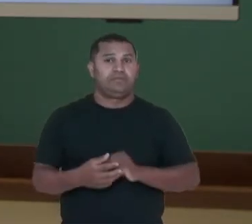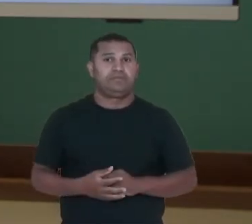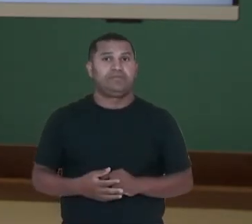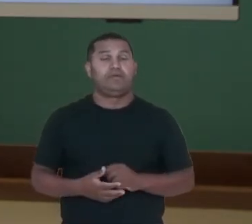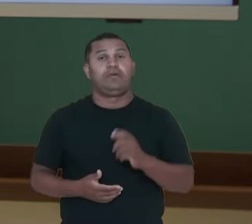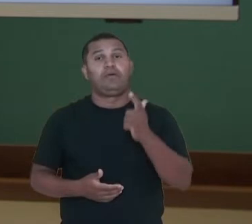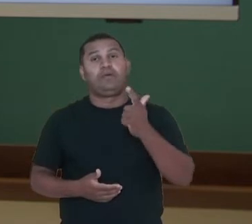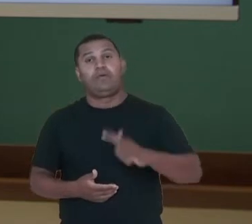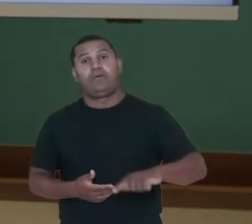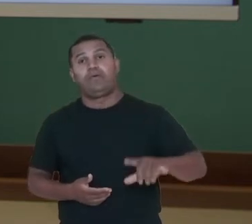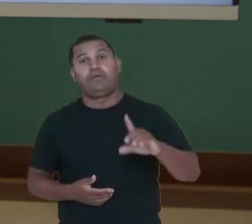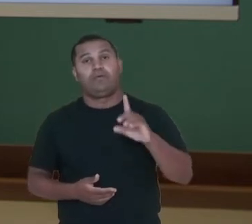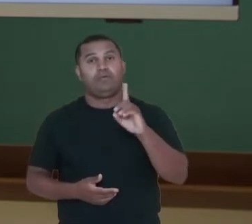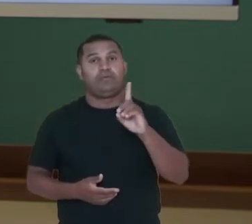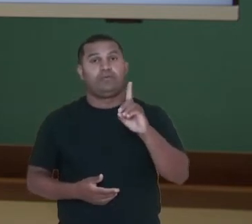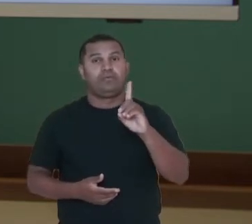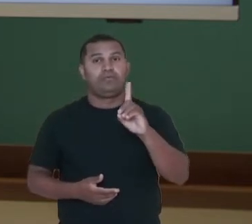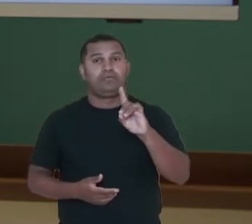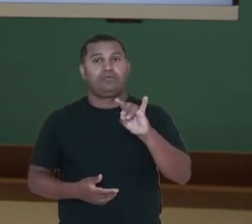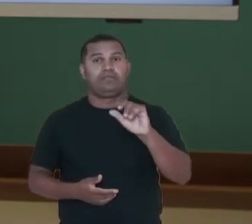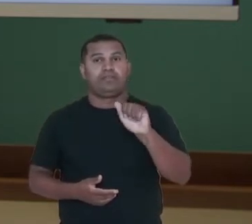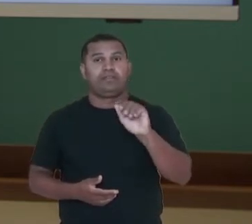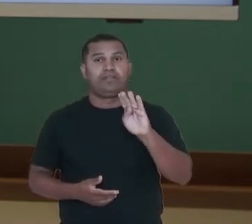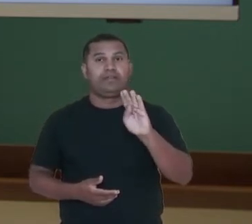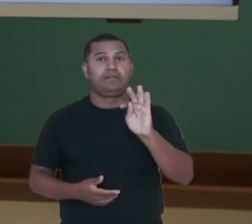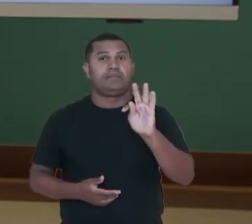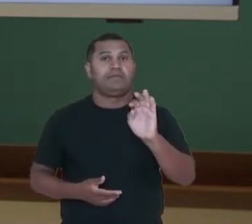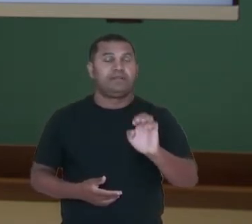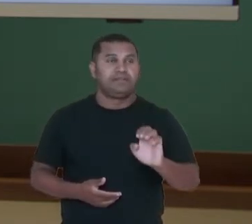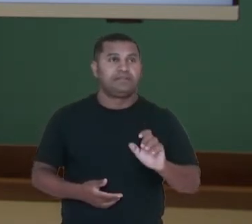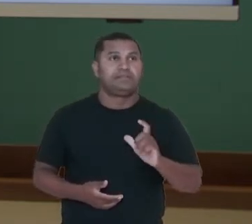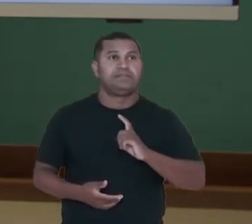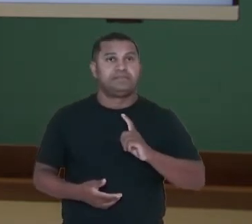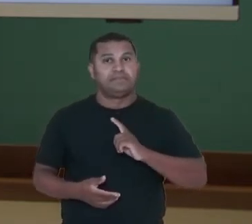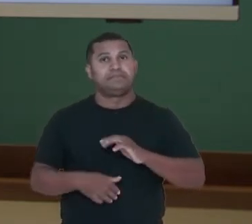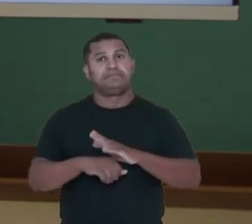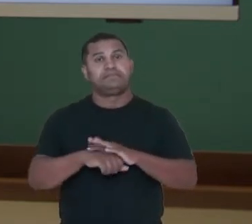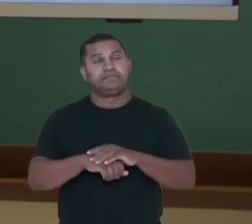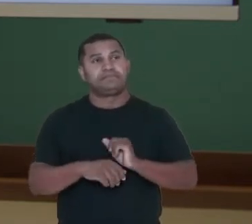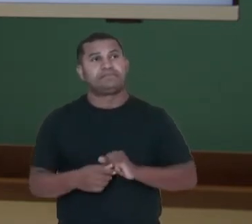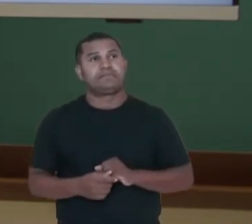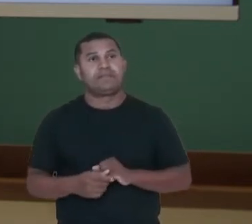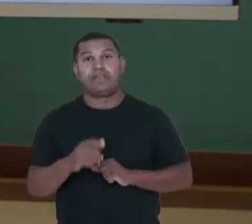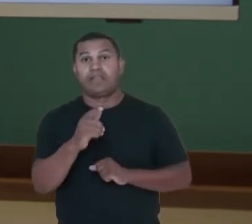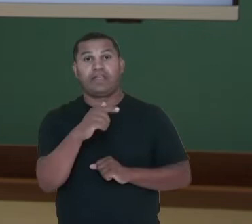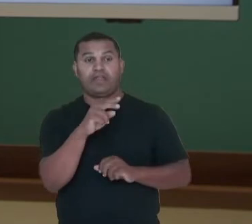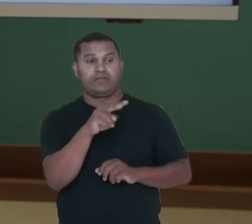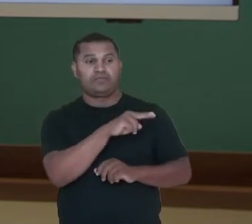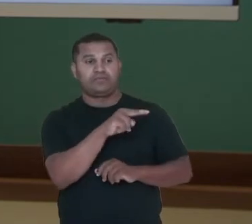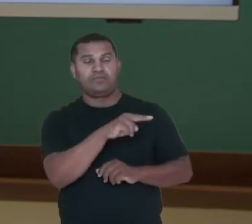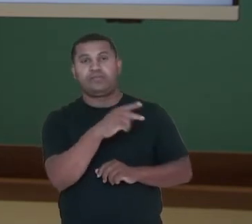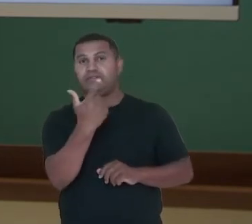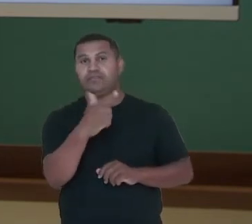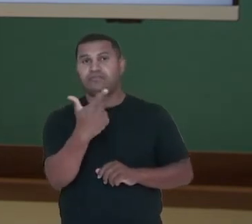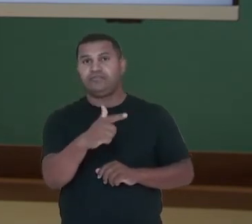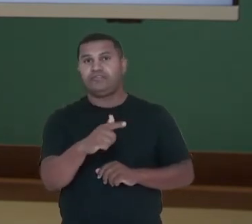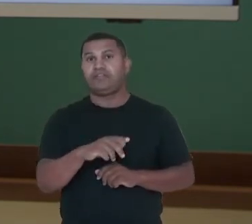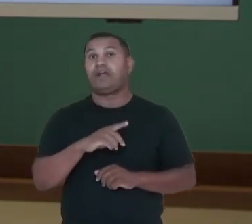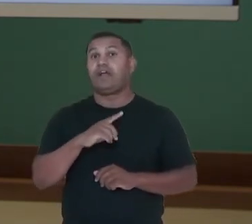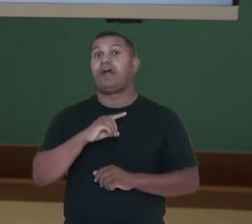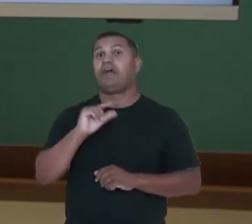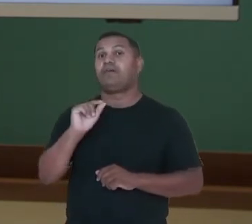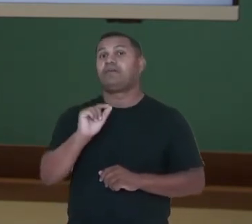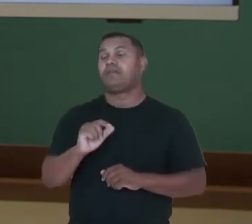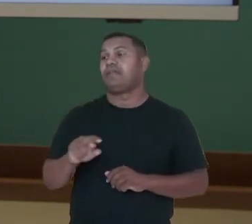pessoas que não tinham nem obesidade nem diabetes, mas eles tiveram o caso grave de Covid. E o que